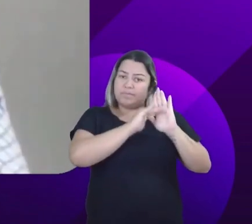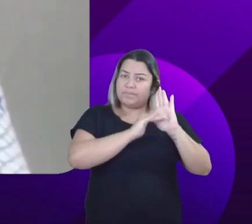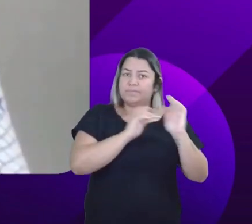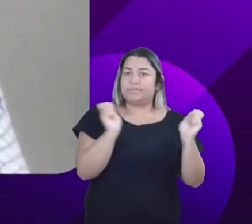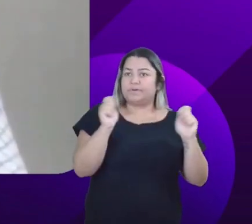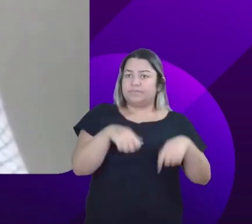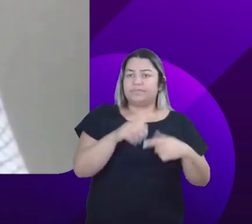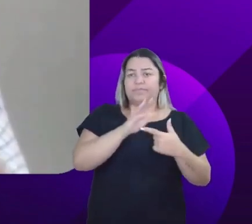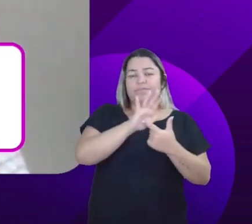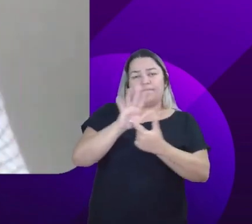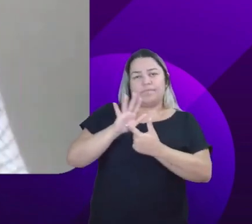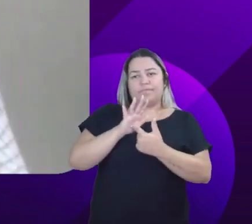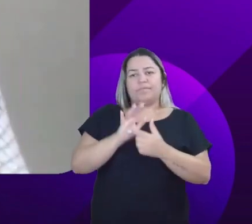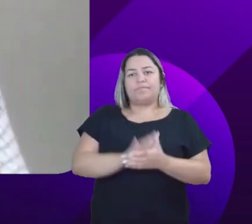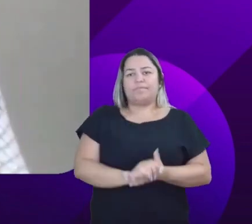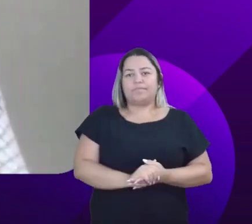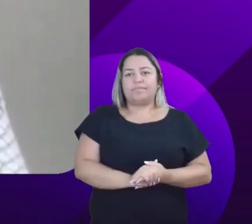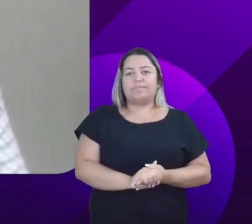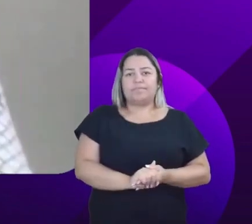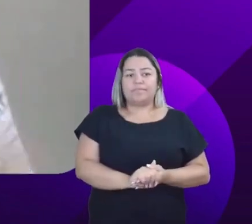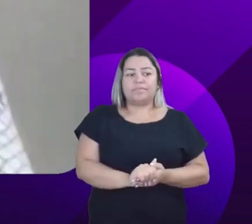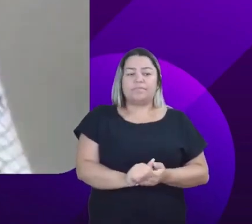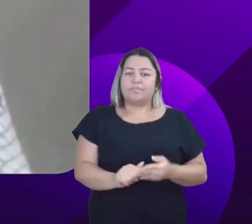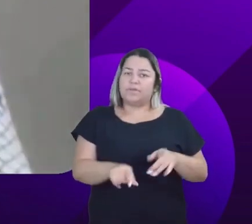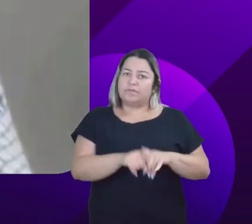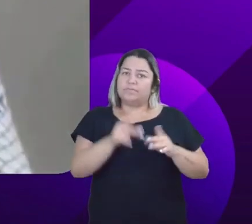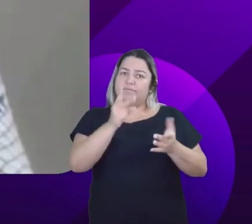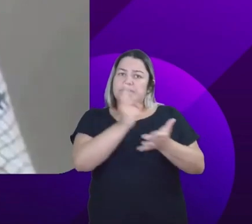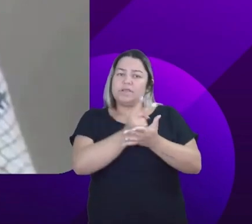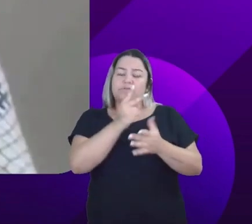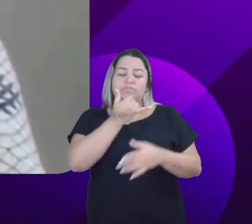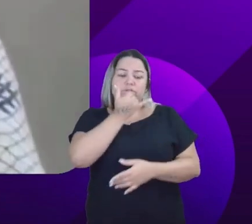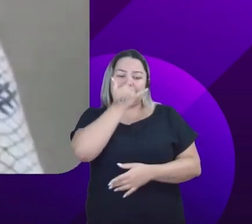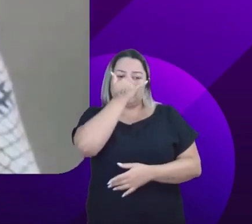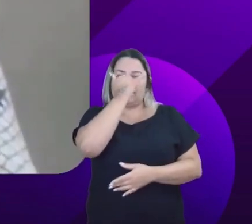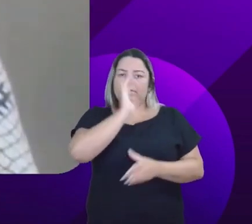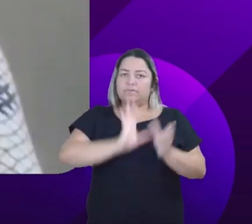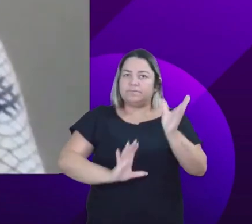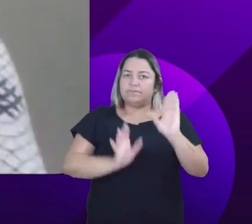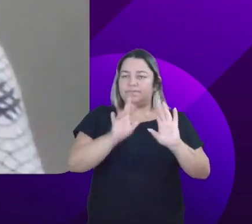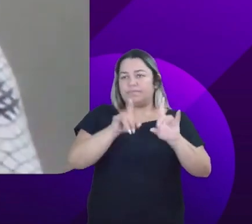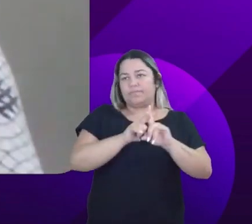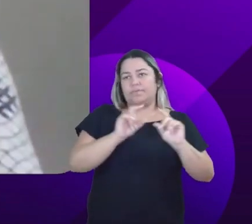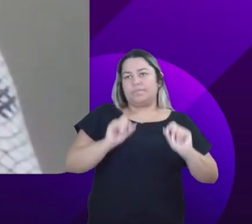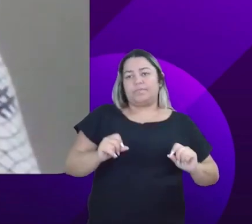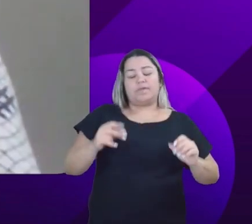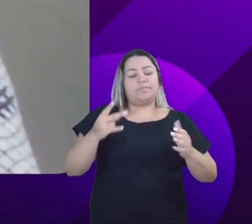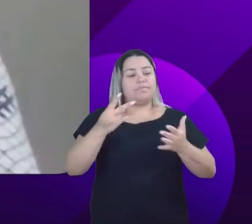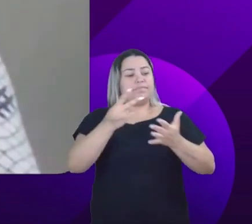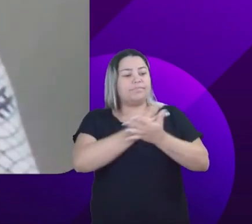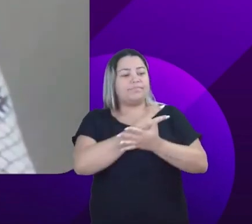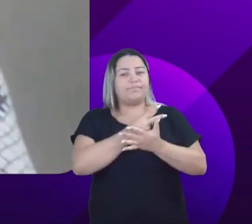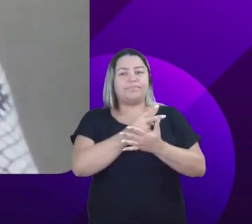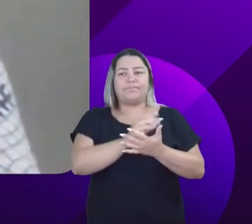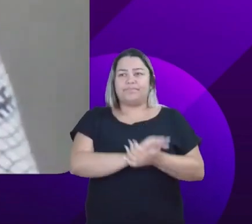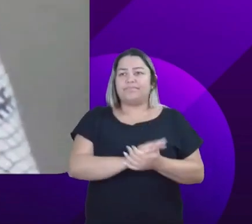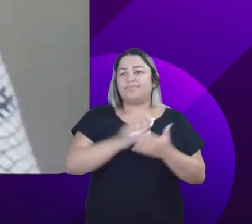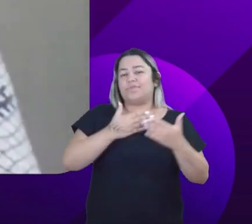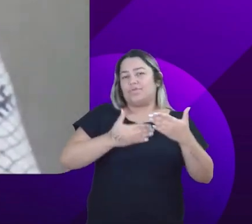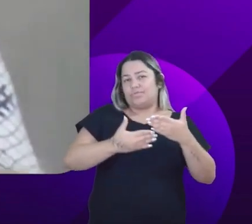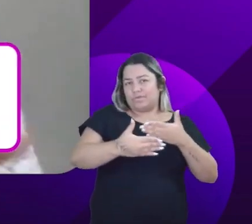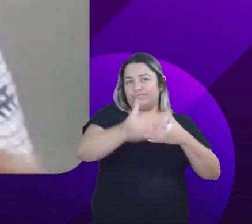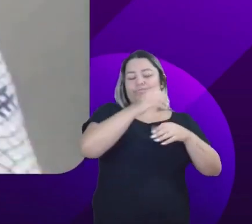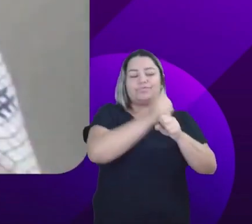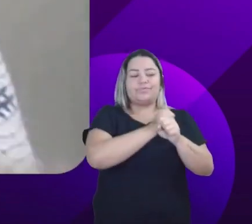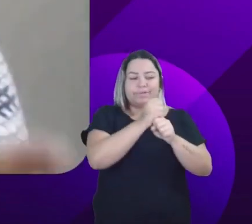enfim, é que os desdobramentos ainda desse desastre, né, eles perdurarão por algum